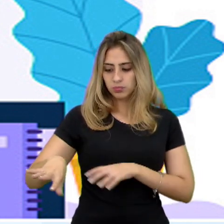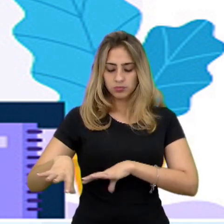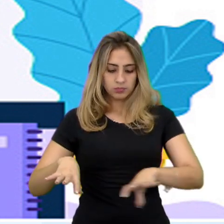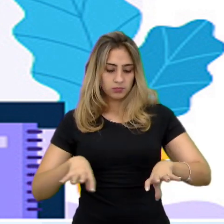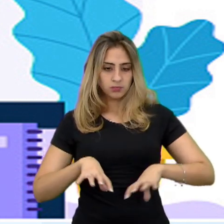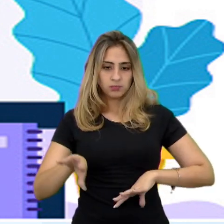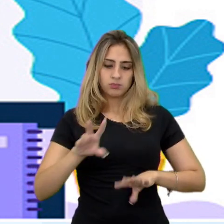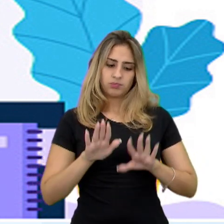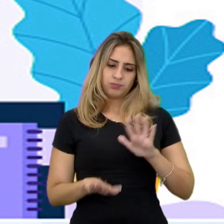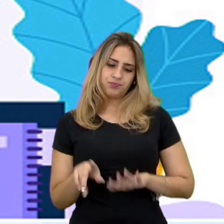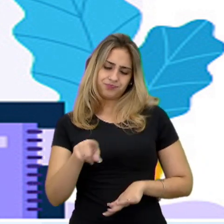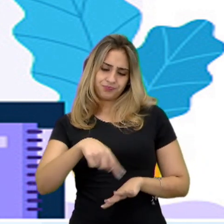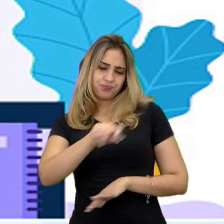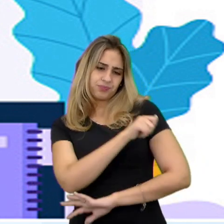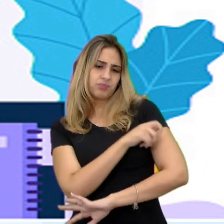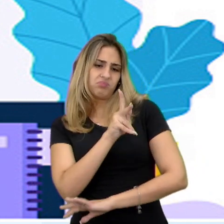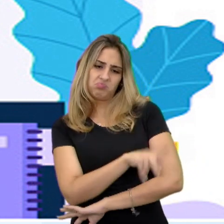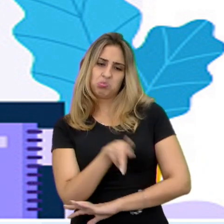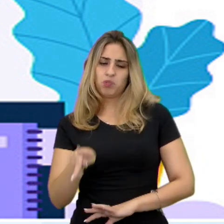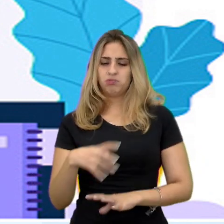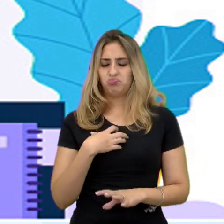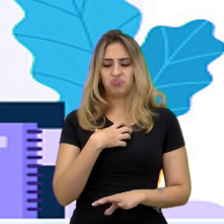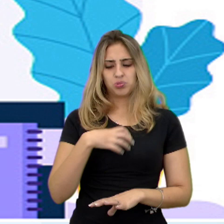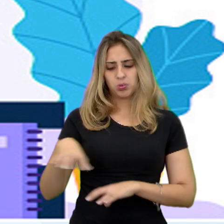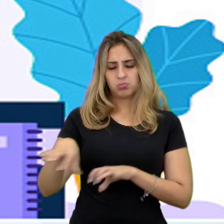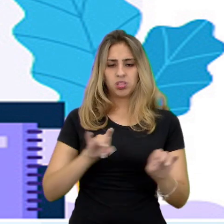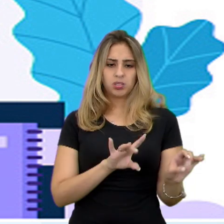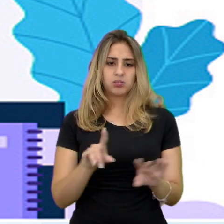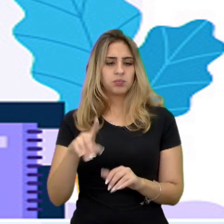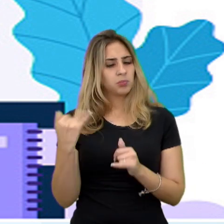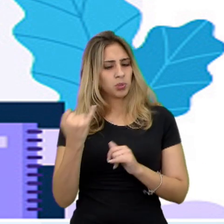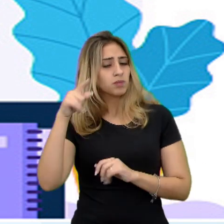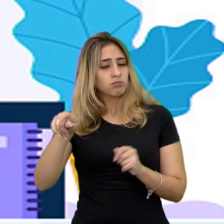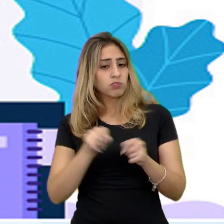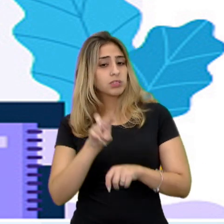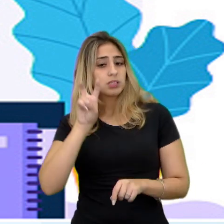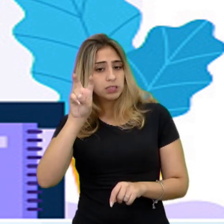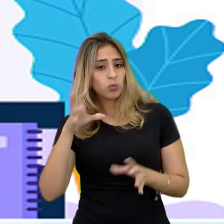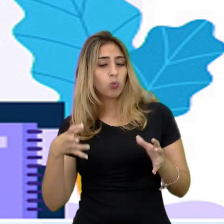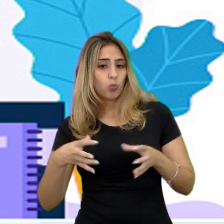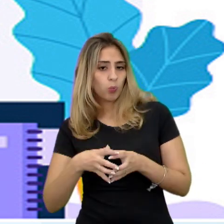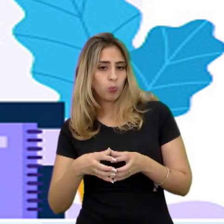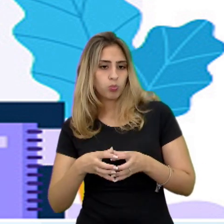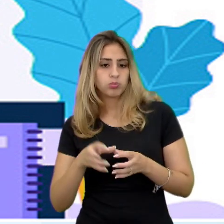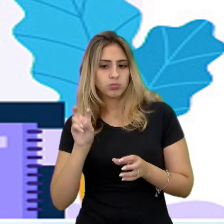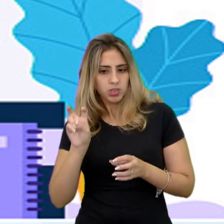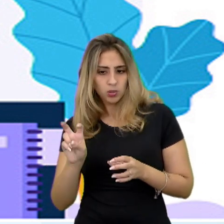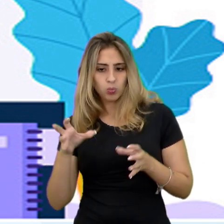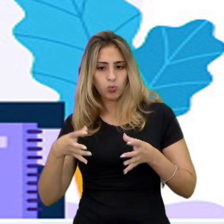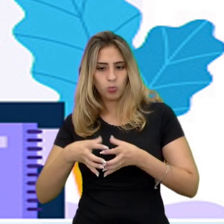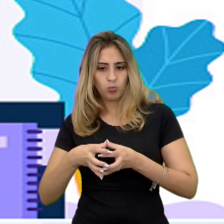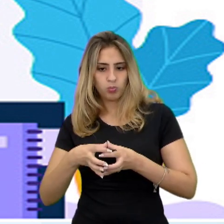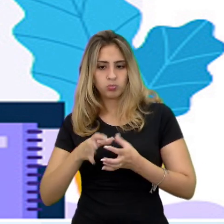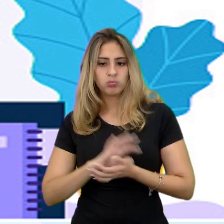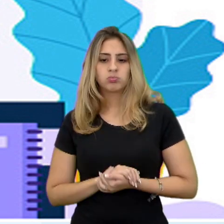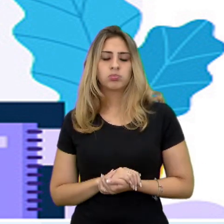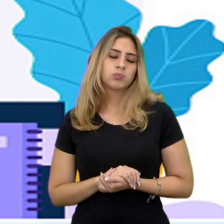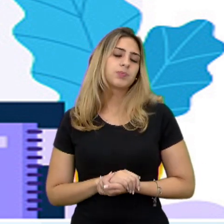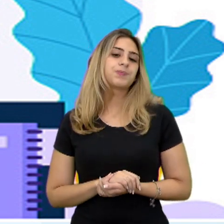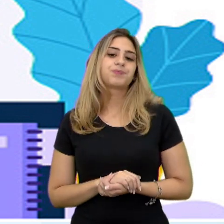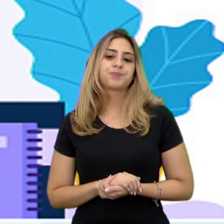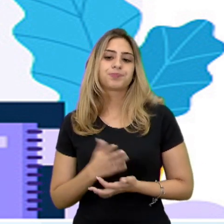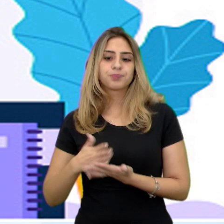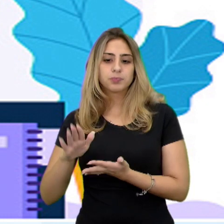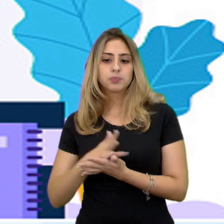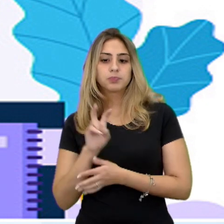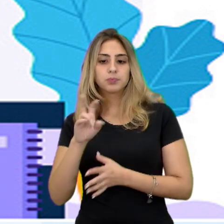isso vai depender dos alunos, dos professores, mas é importante que eles formem os 5 grupos, né, professor Kleber? Isso. 5 grupos. Separar os 5 grupos que